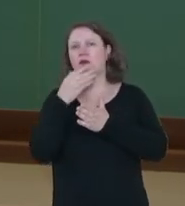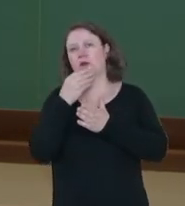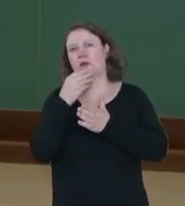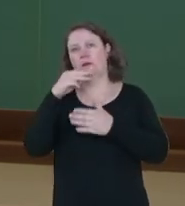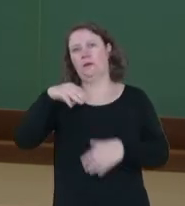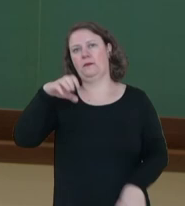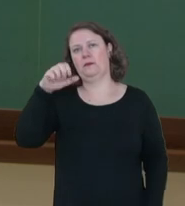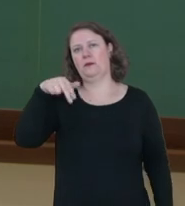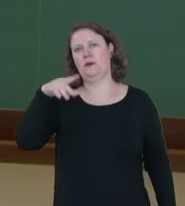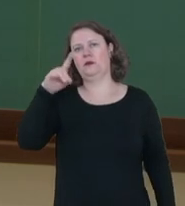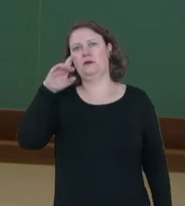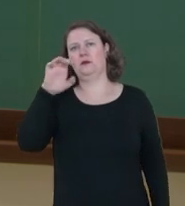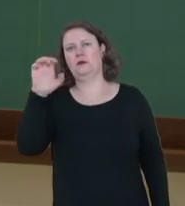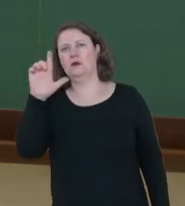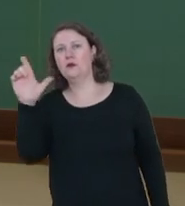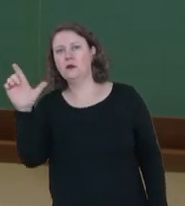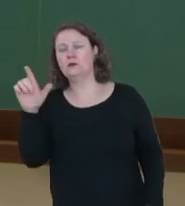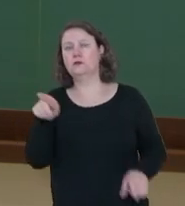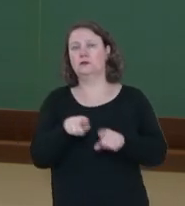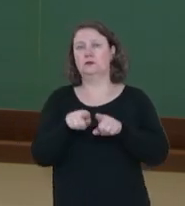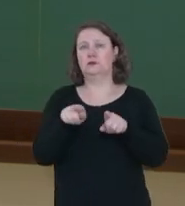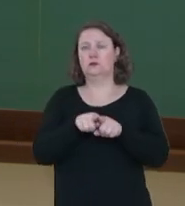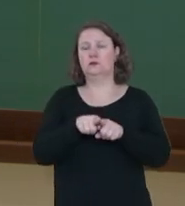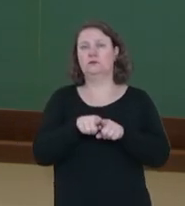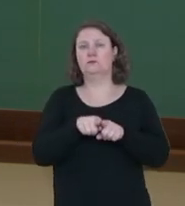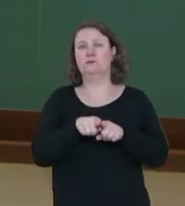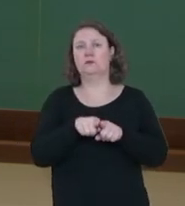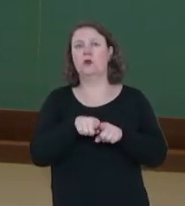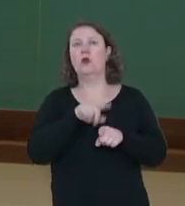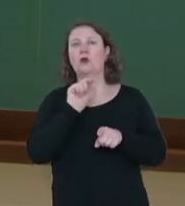tem o movimento neodarwinismo, então a